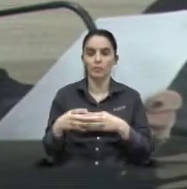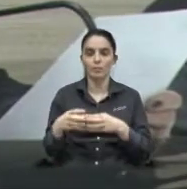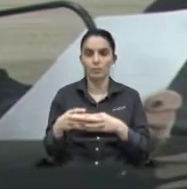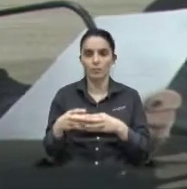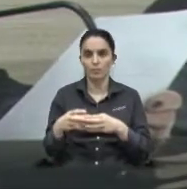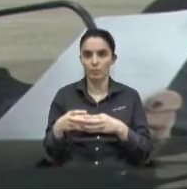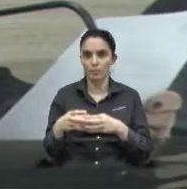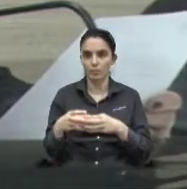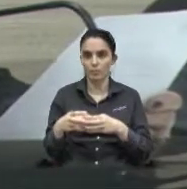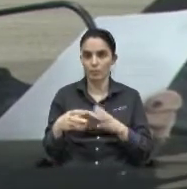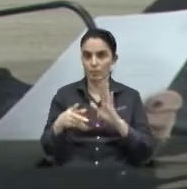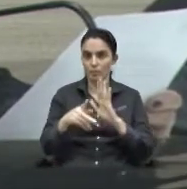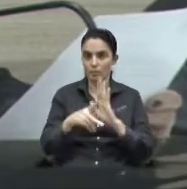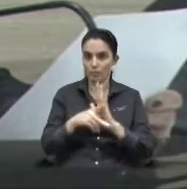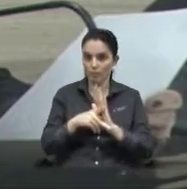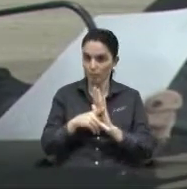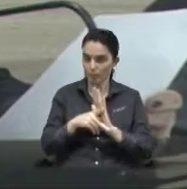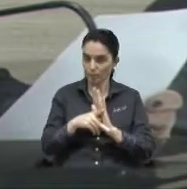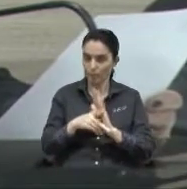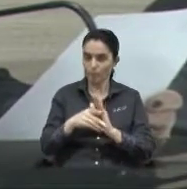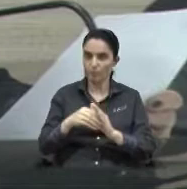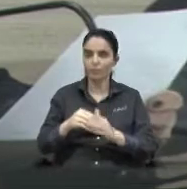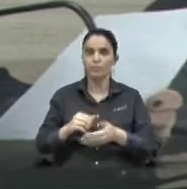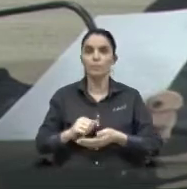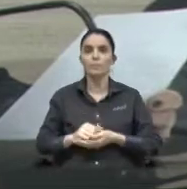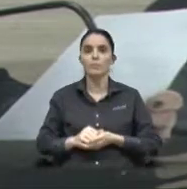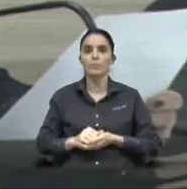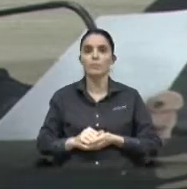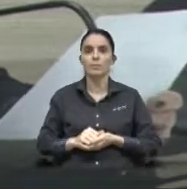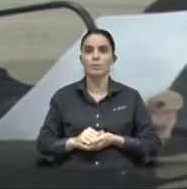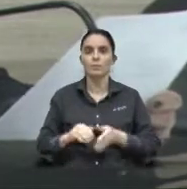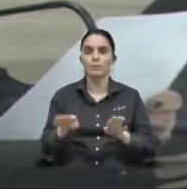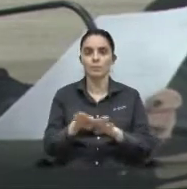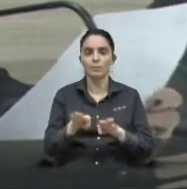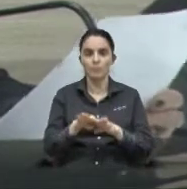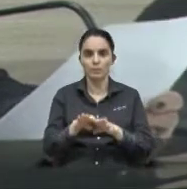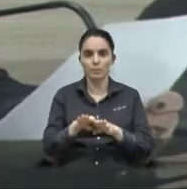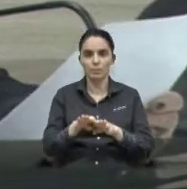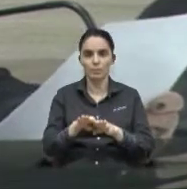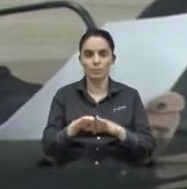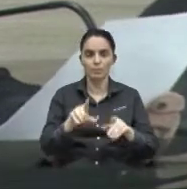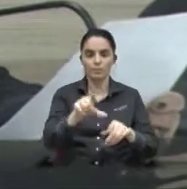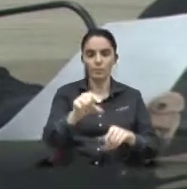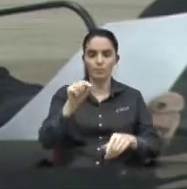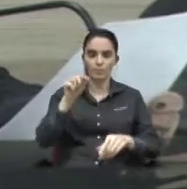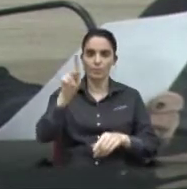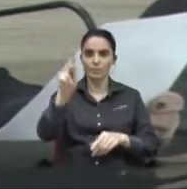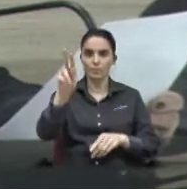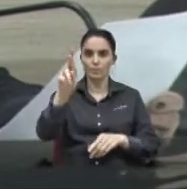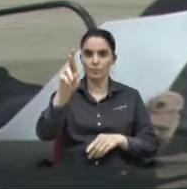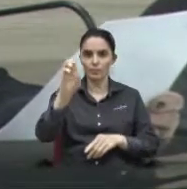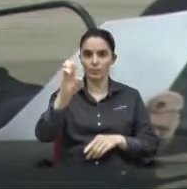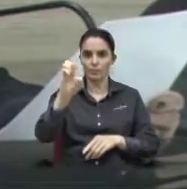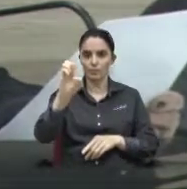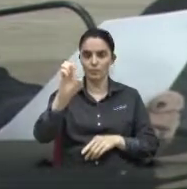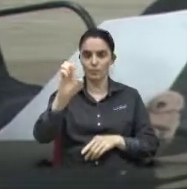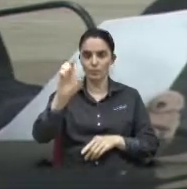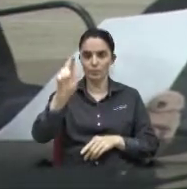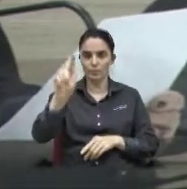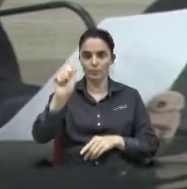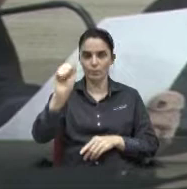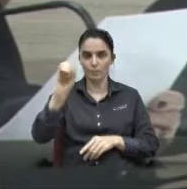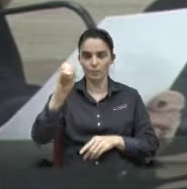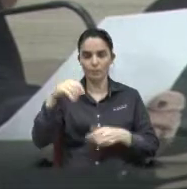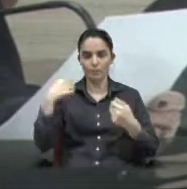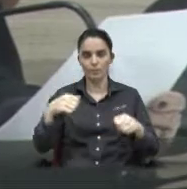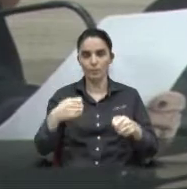de licitação e de apoio, pregão e da outras providências, o qual deverá tramitar sob